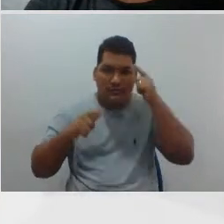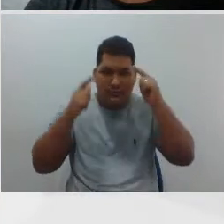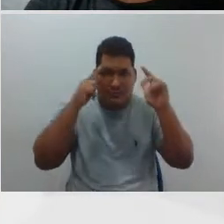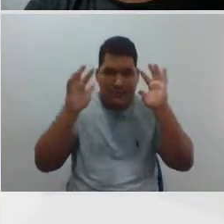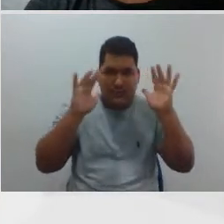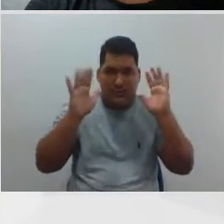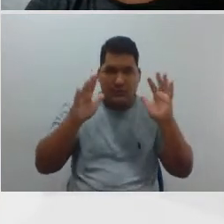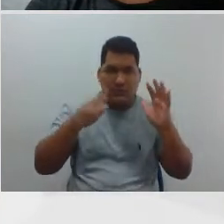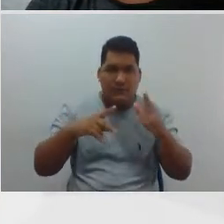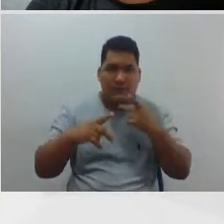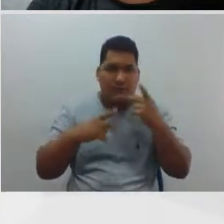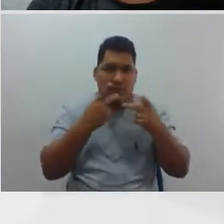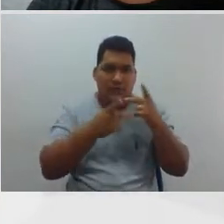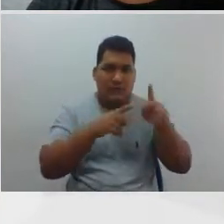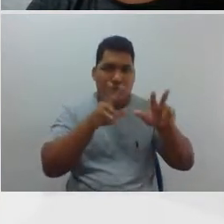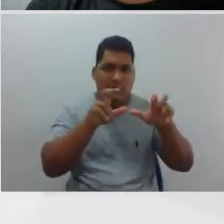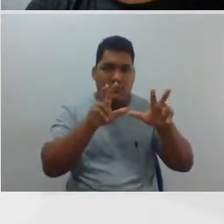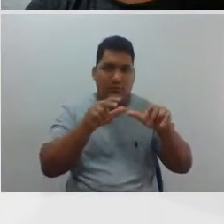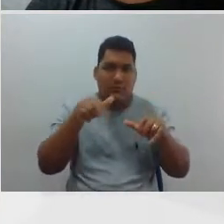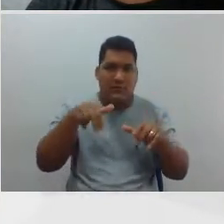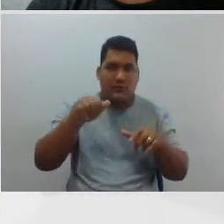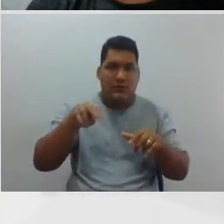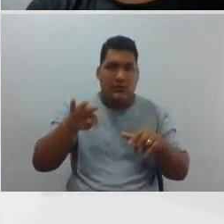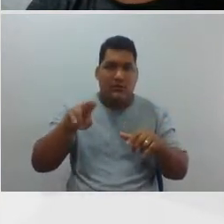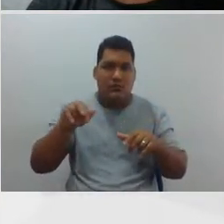da Natura, né, que fez uma combinação lá